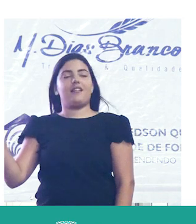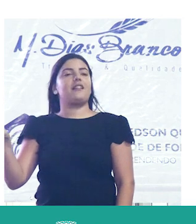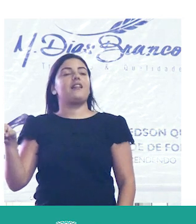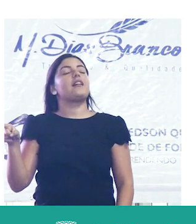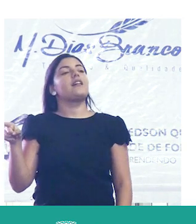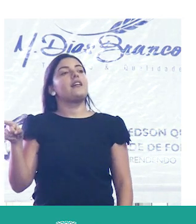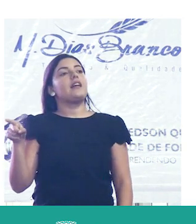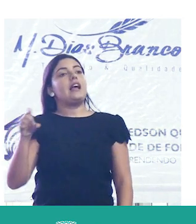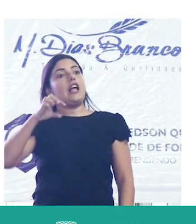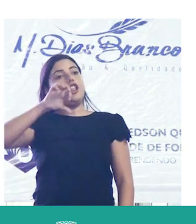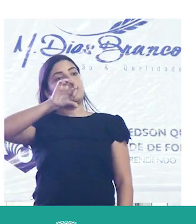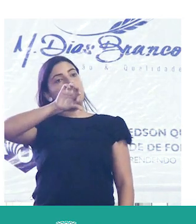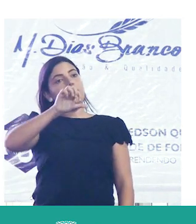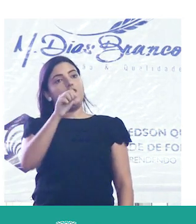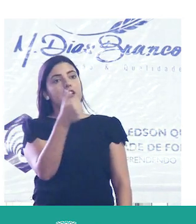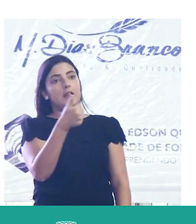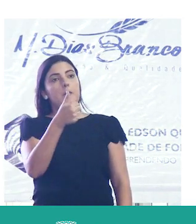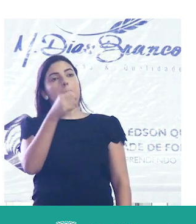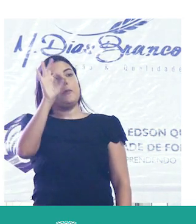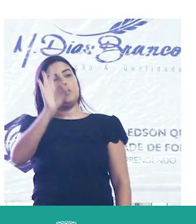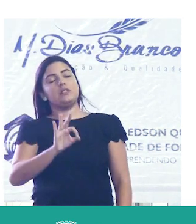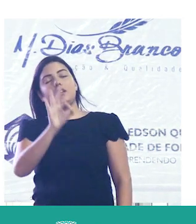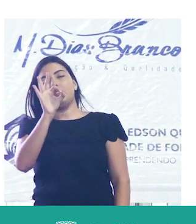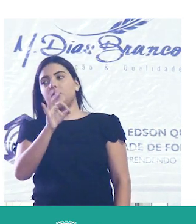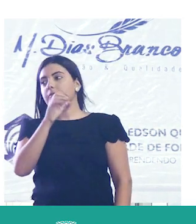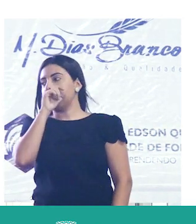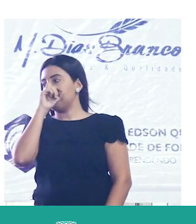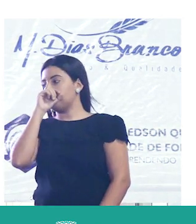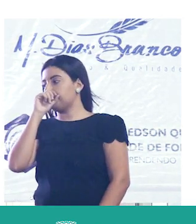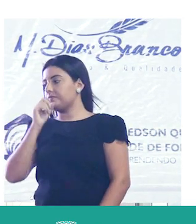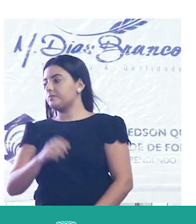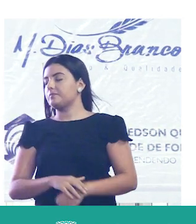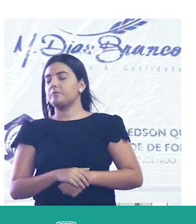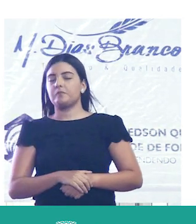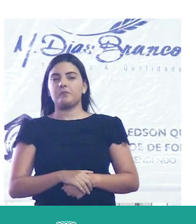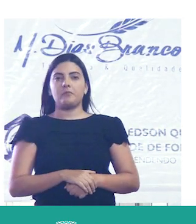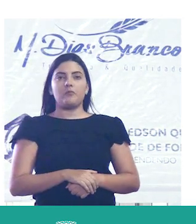foi 91% dessa. Então você chama